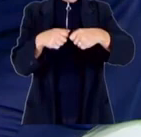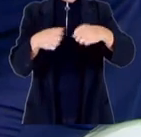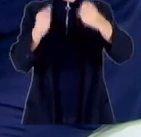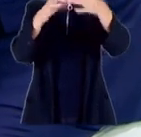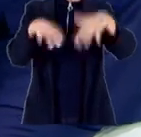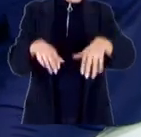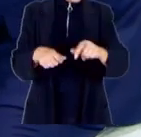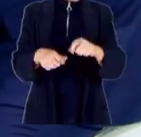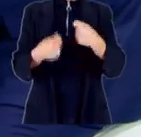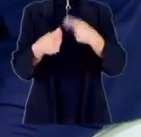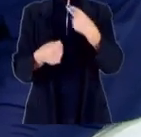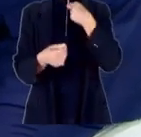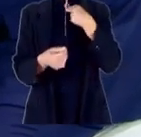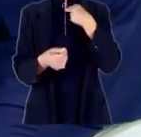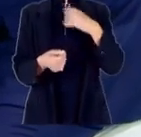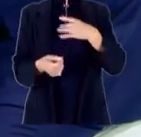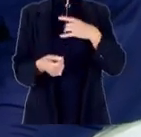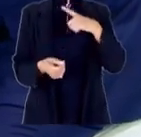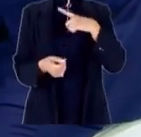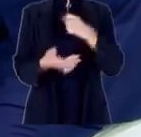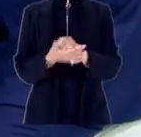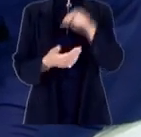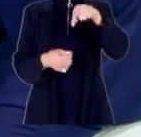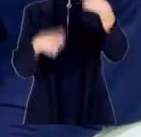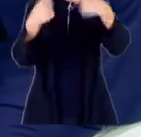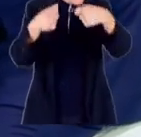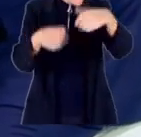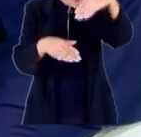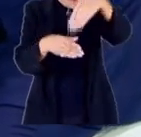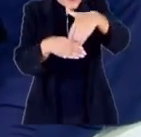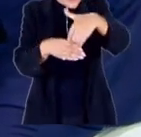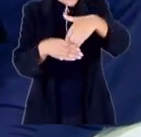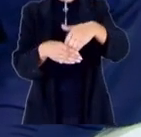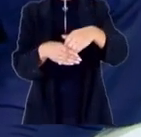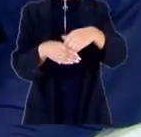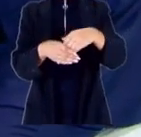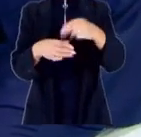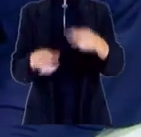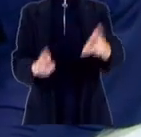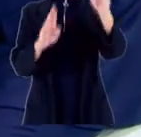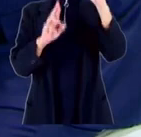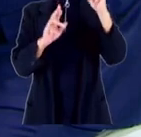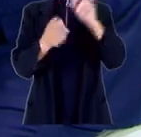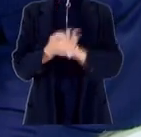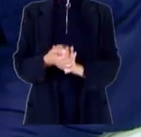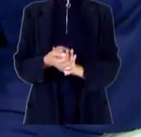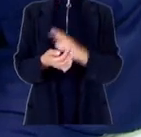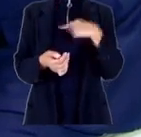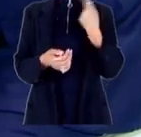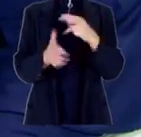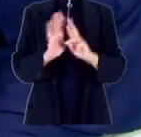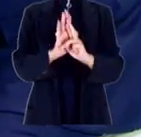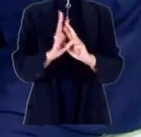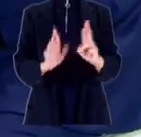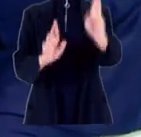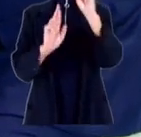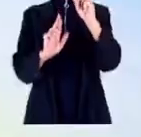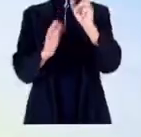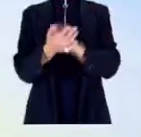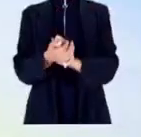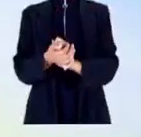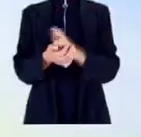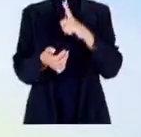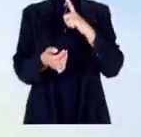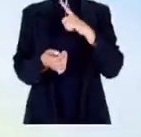ser uma eleição do medo você tem que votar você tem que você tem que votar Pela Esperança nós representamos essa esperança